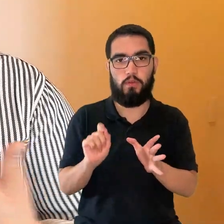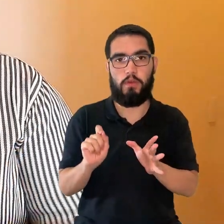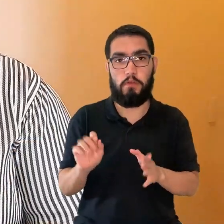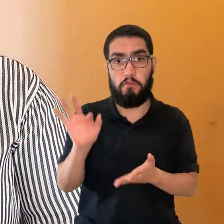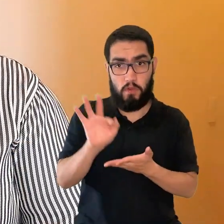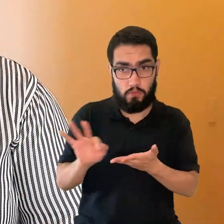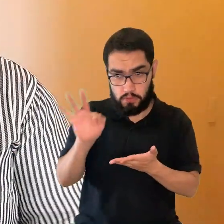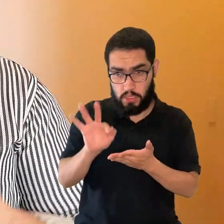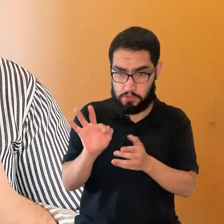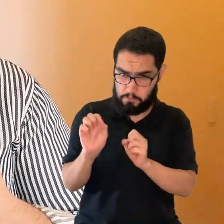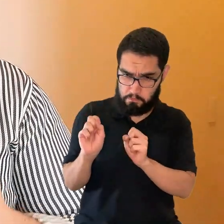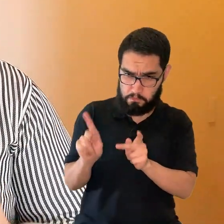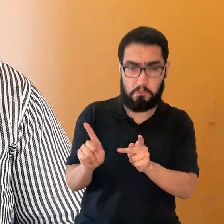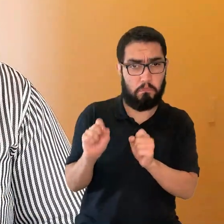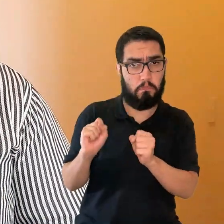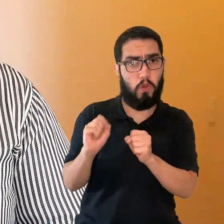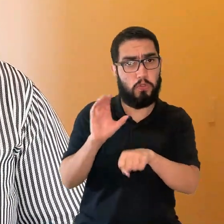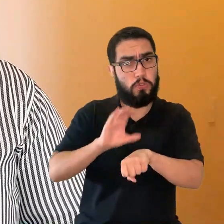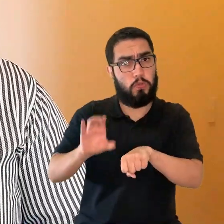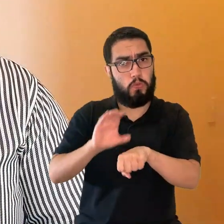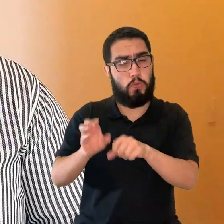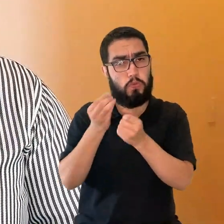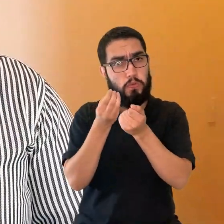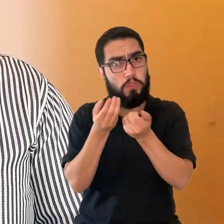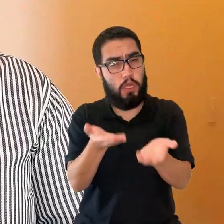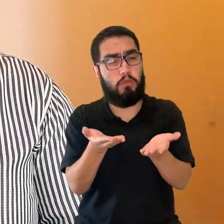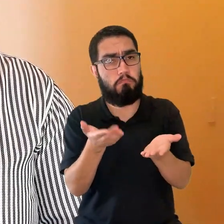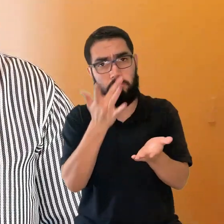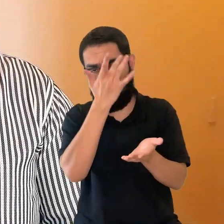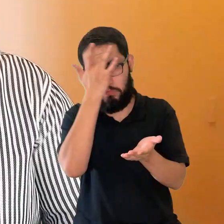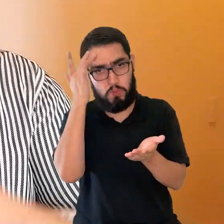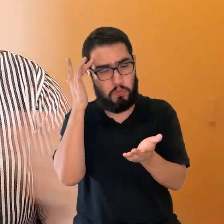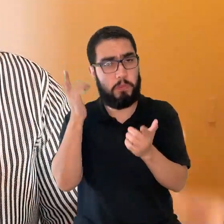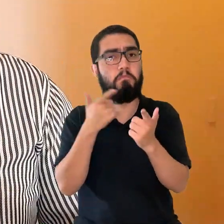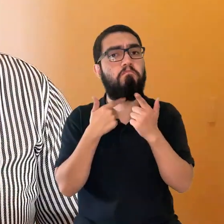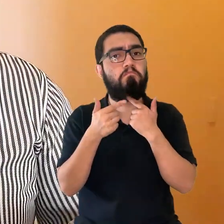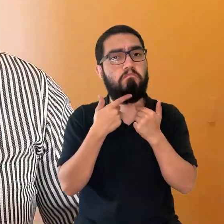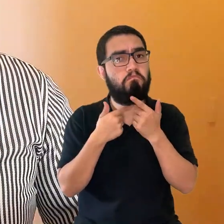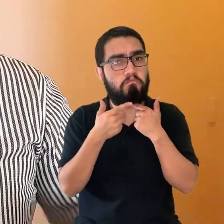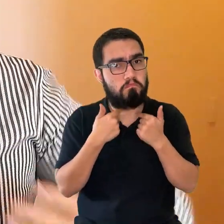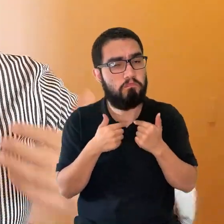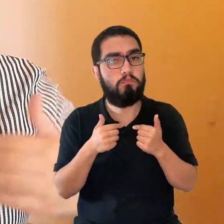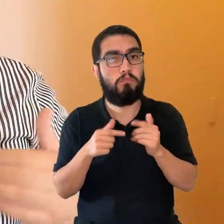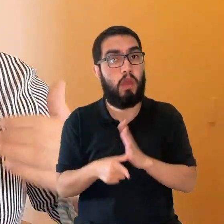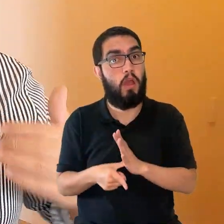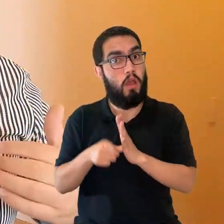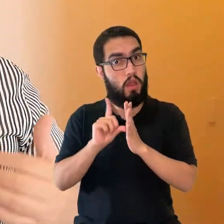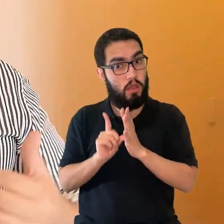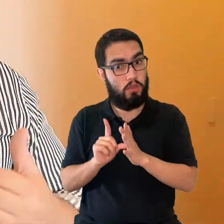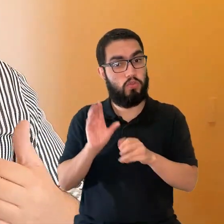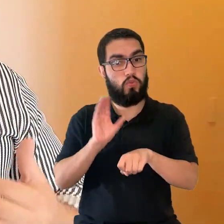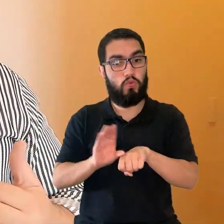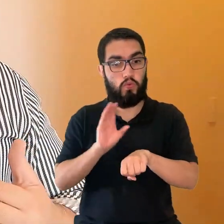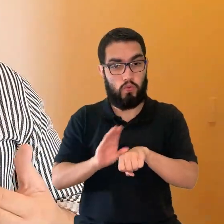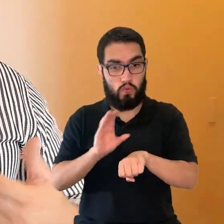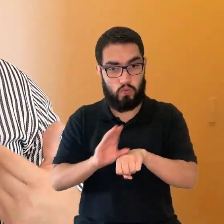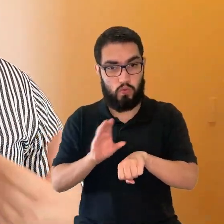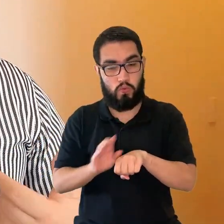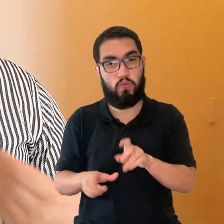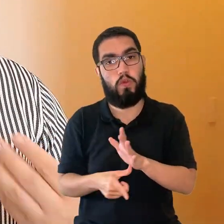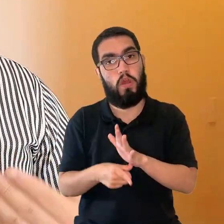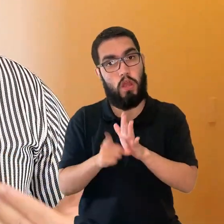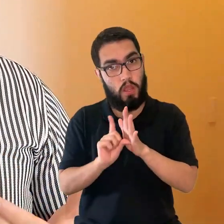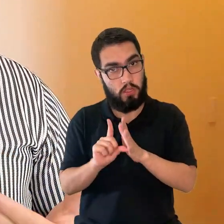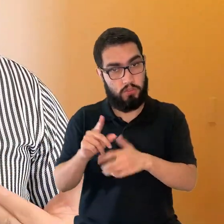MEC, é que a faculdade está ok e ela pode oferecer esse curso para quem desejar. Antes de você fazer um curso